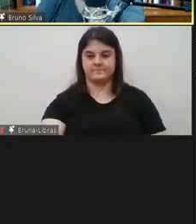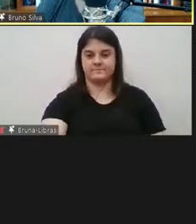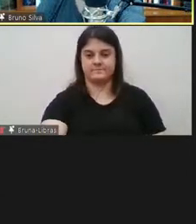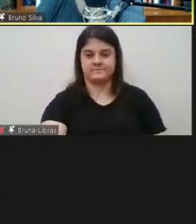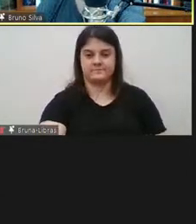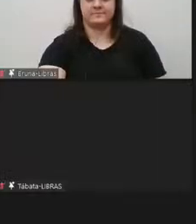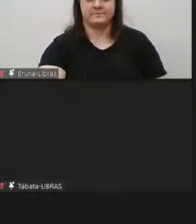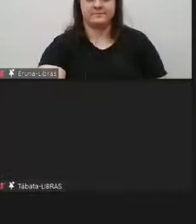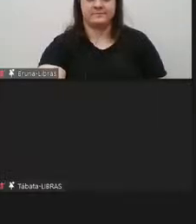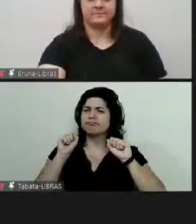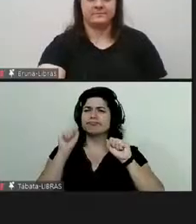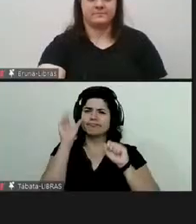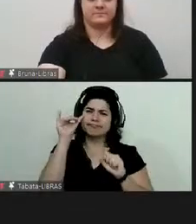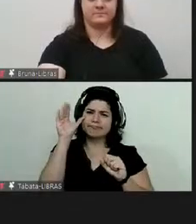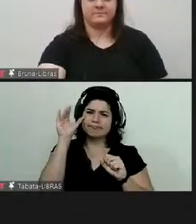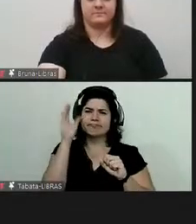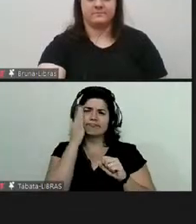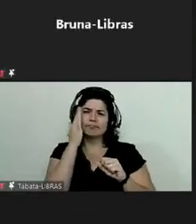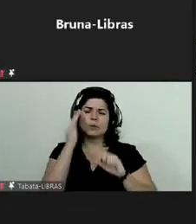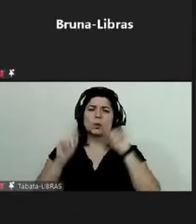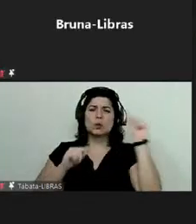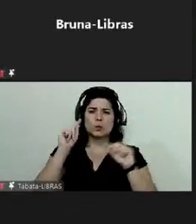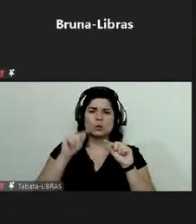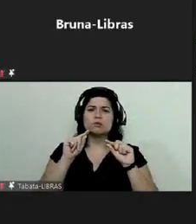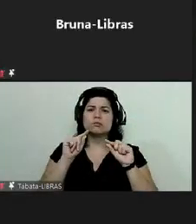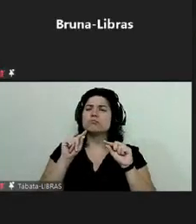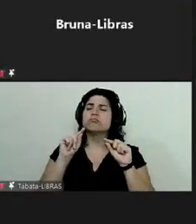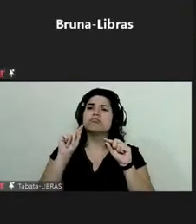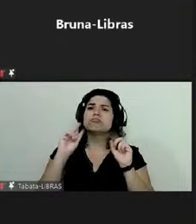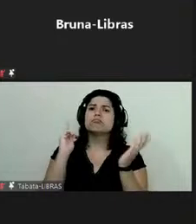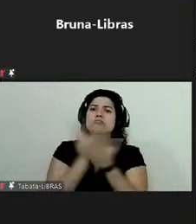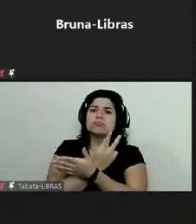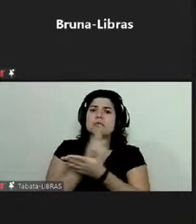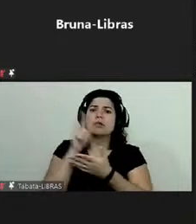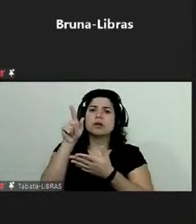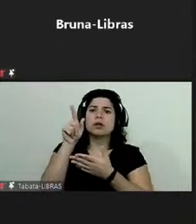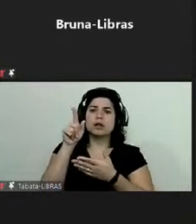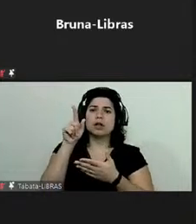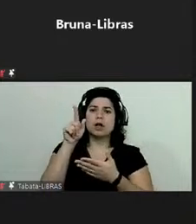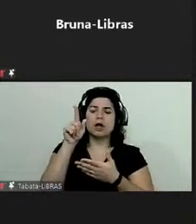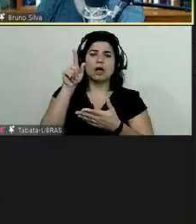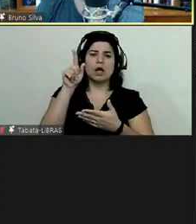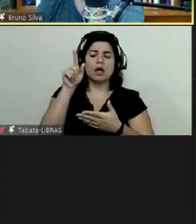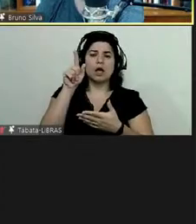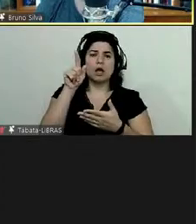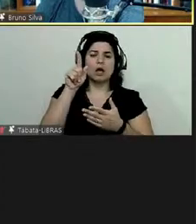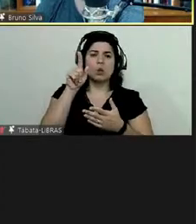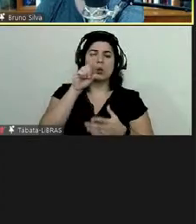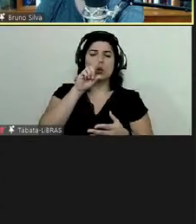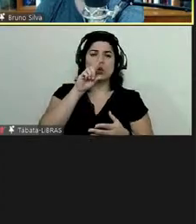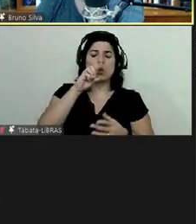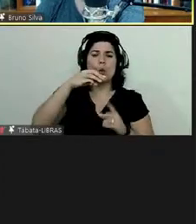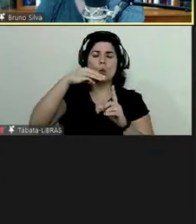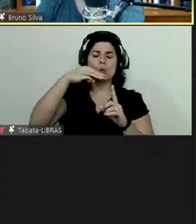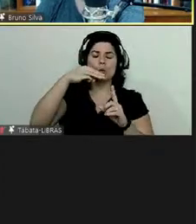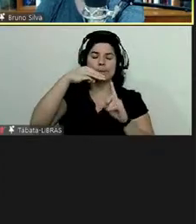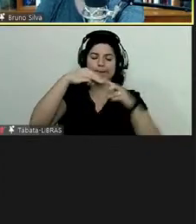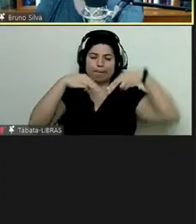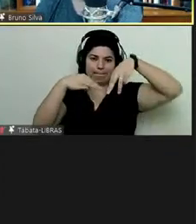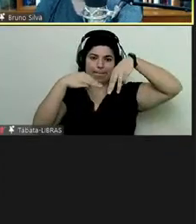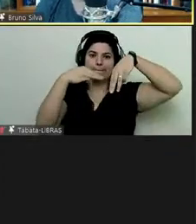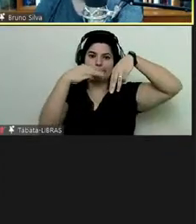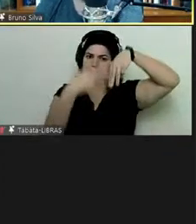sem por cento gente poder até especular dizendo o seguinte por mas o que que será que levou o ministro especificamente o suquinho a tomar esse tipo de decisão